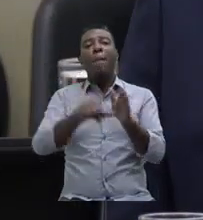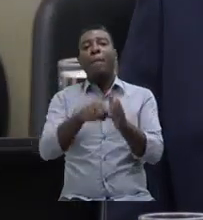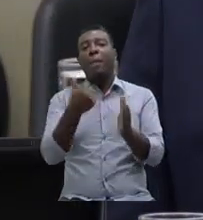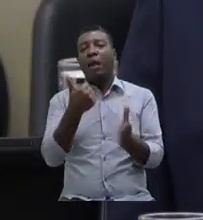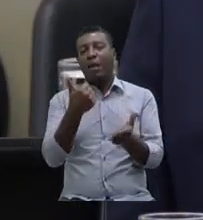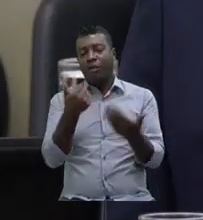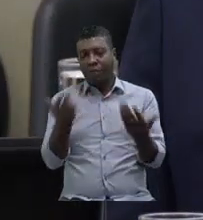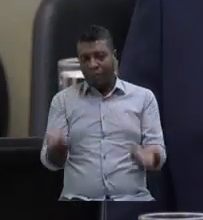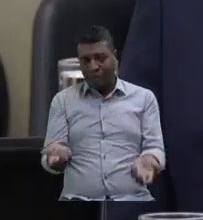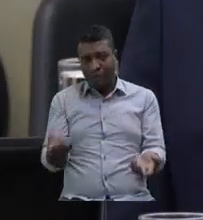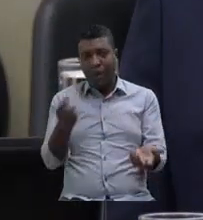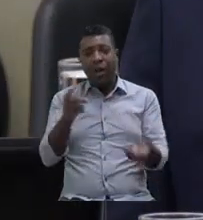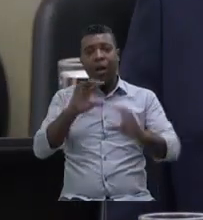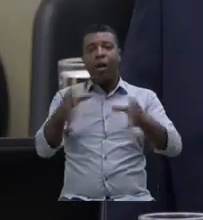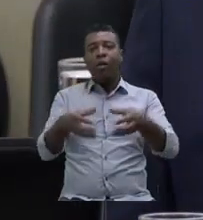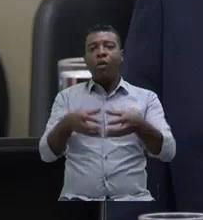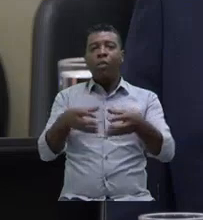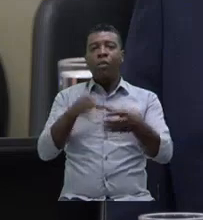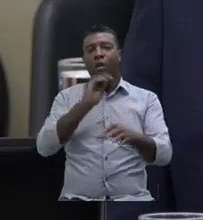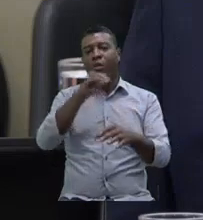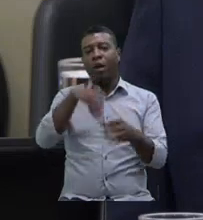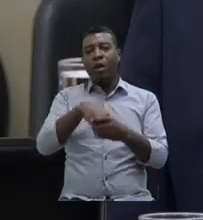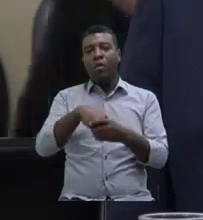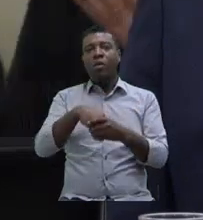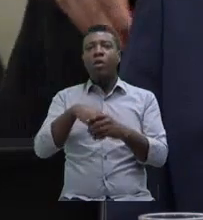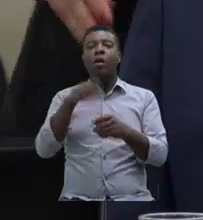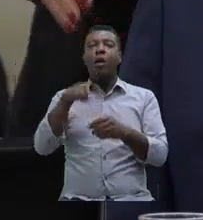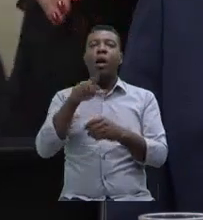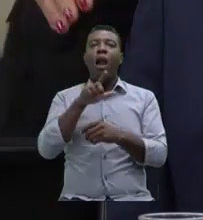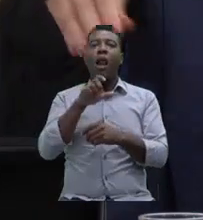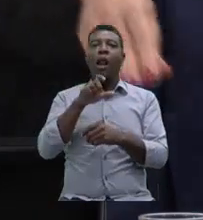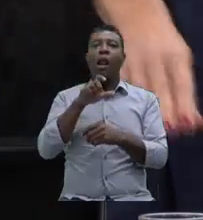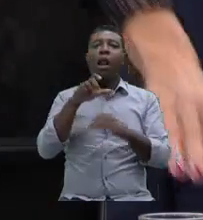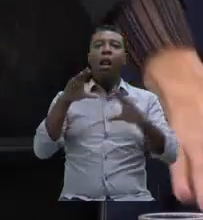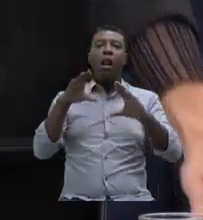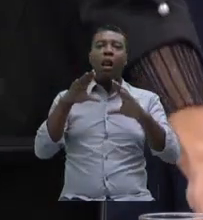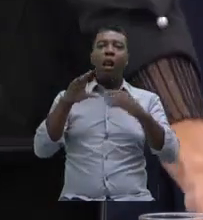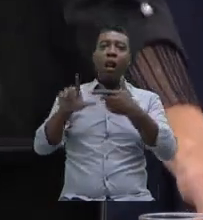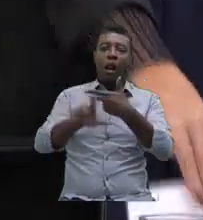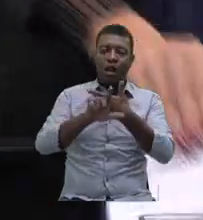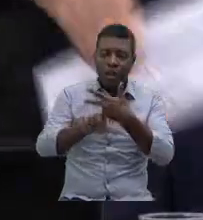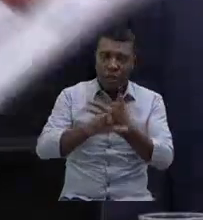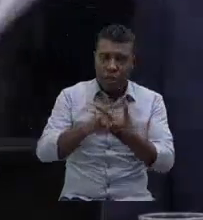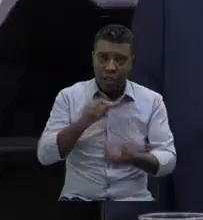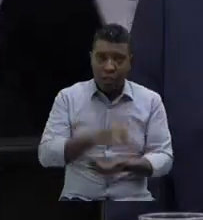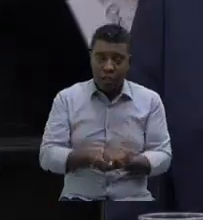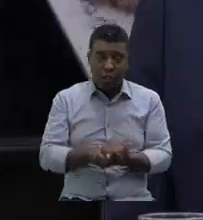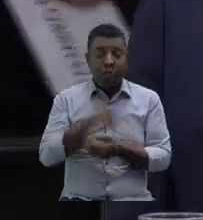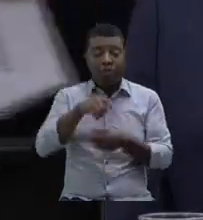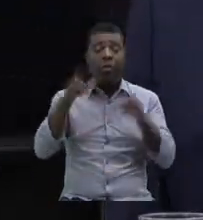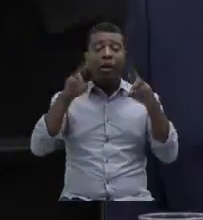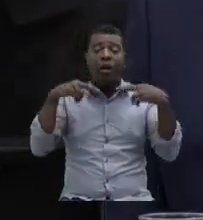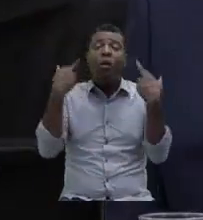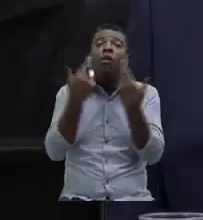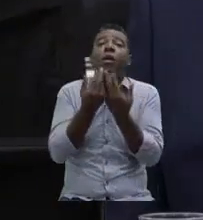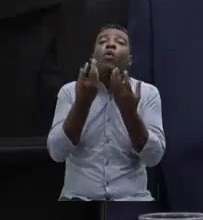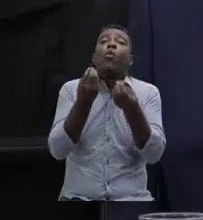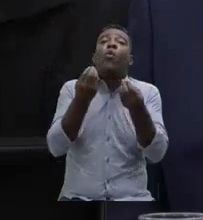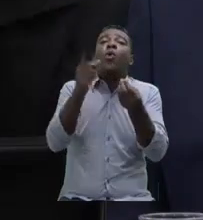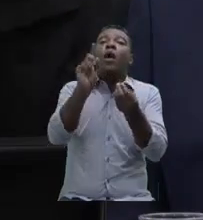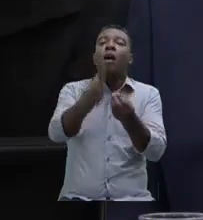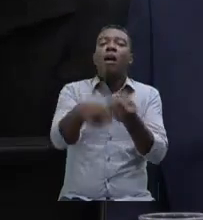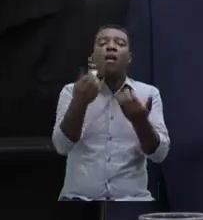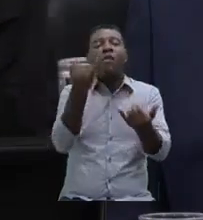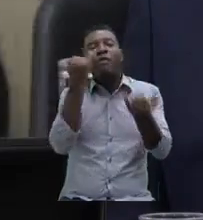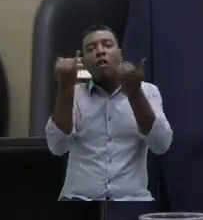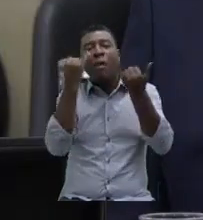dessas comissões na sessão legislativa. Essa reunião se destina a prestar informações sobre a gestão da Secretaria de